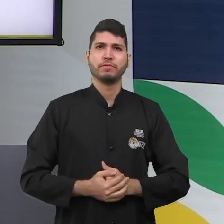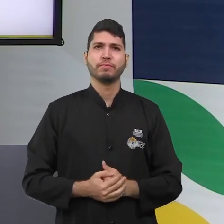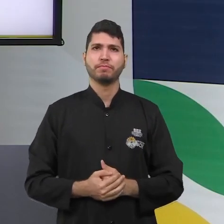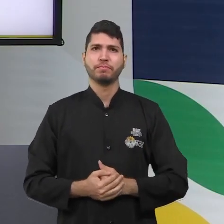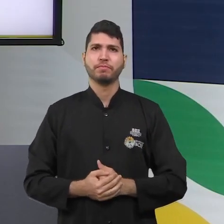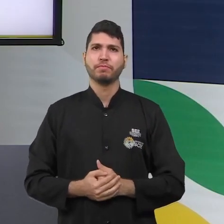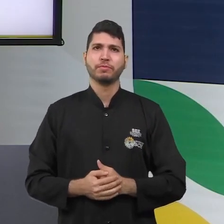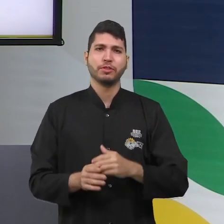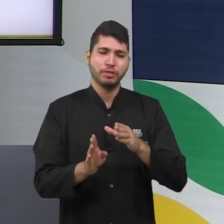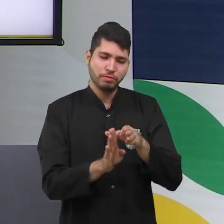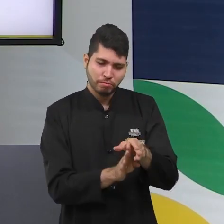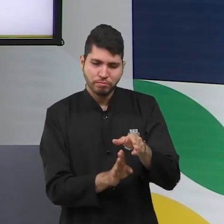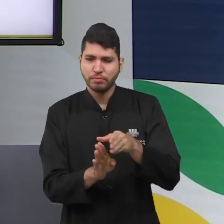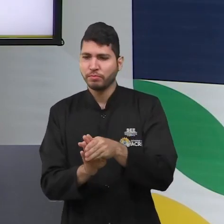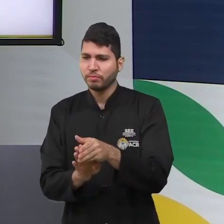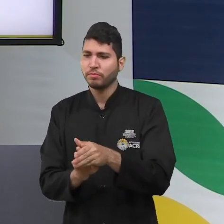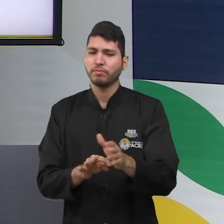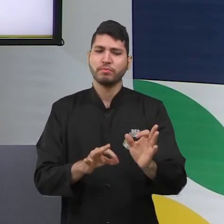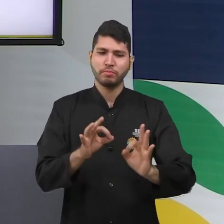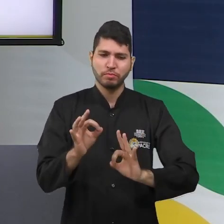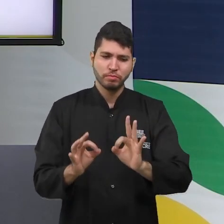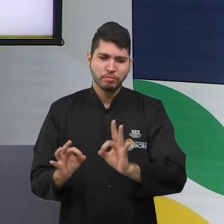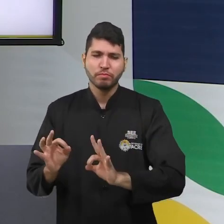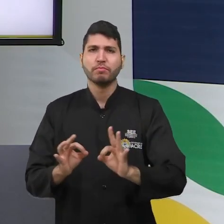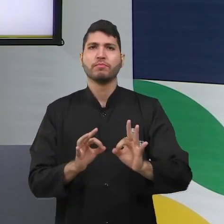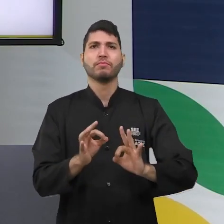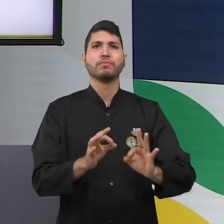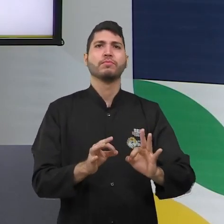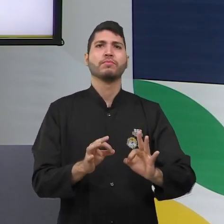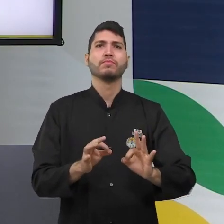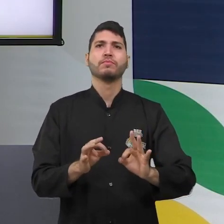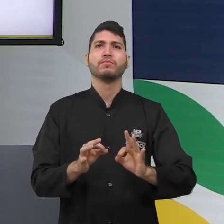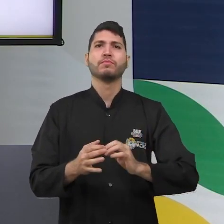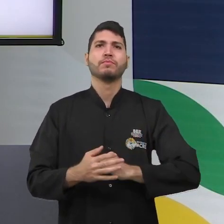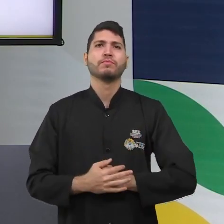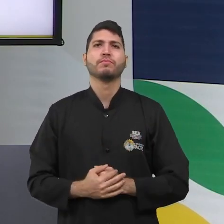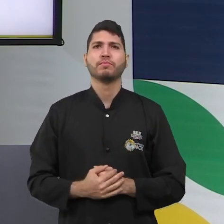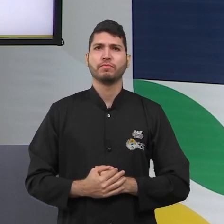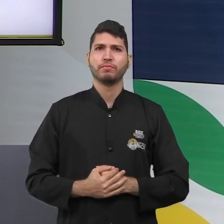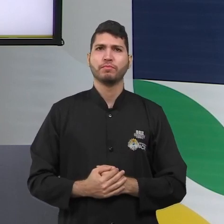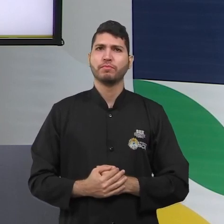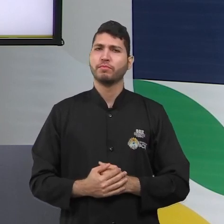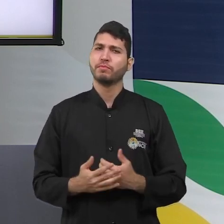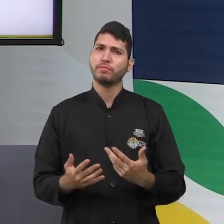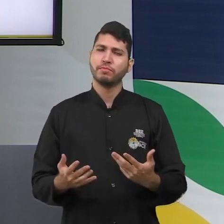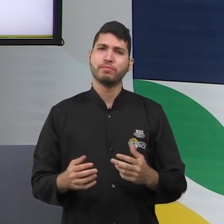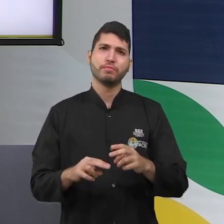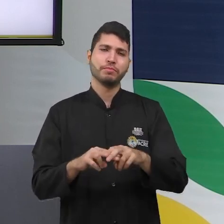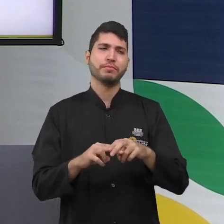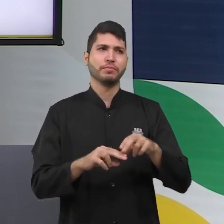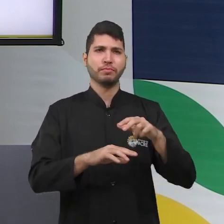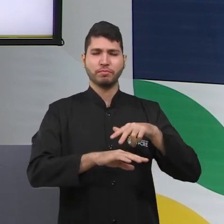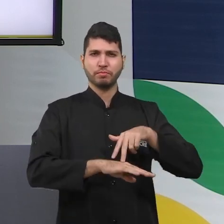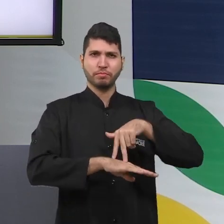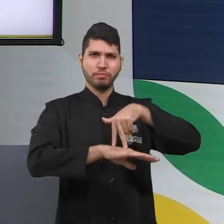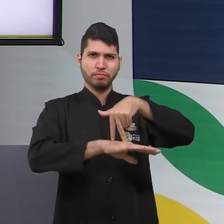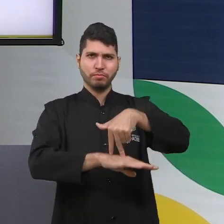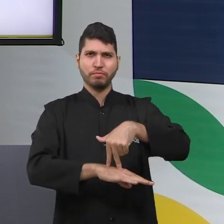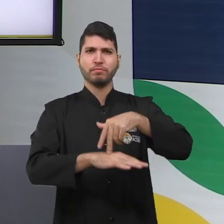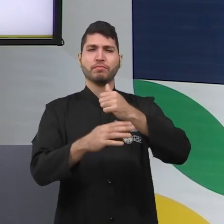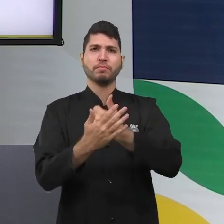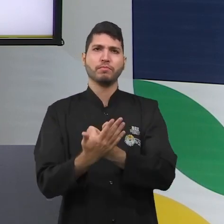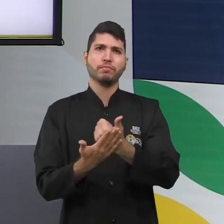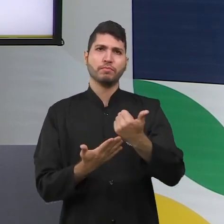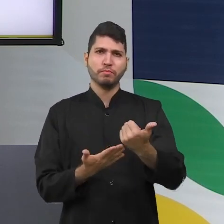acaba direcionando e mapeando, e por tal motivo, você acaba sendo o protagonista da ação. O protagonista é esse que